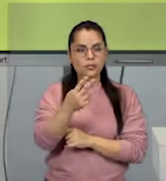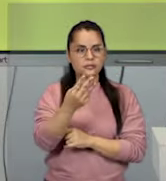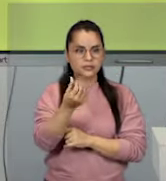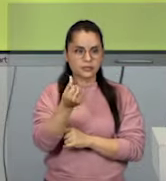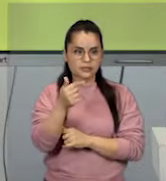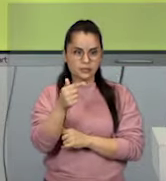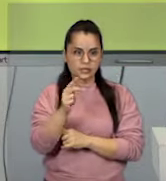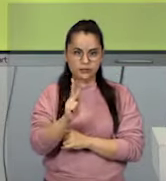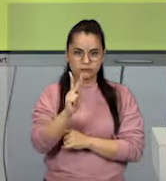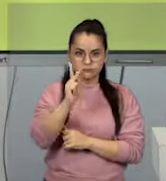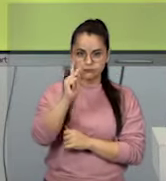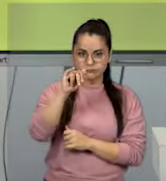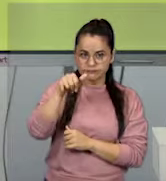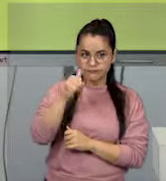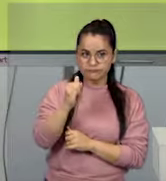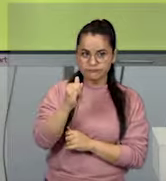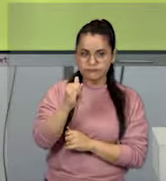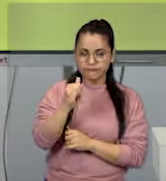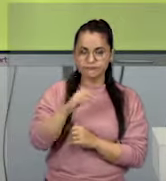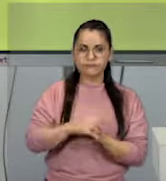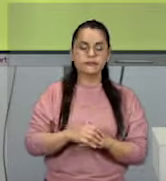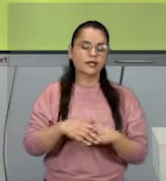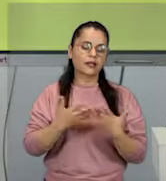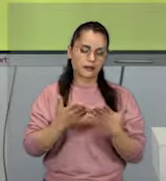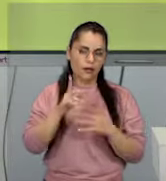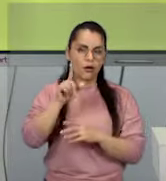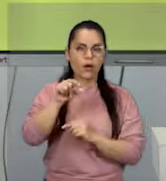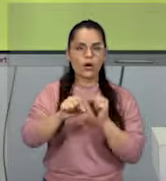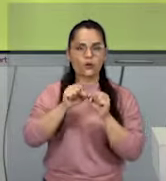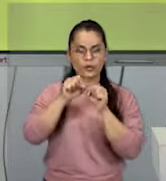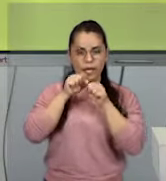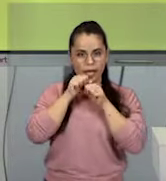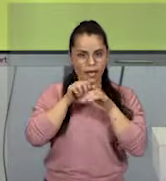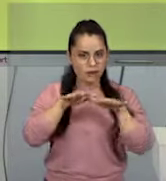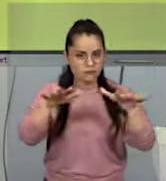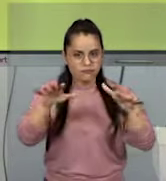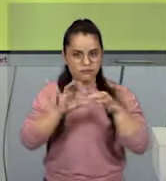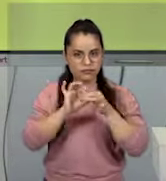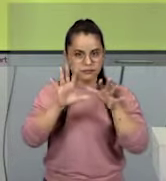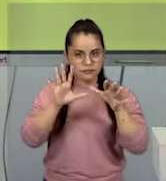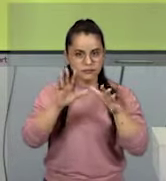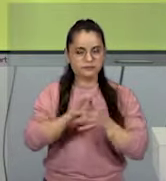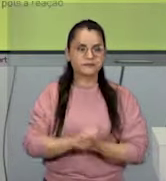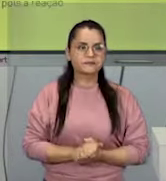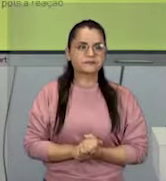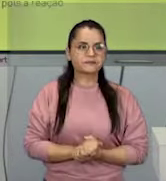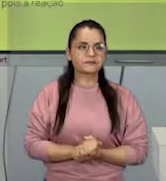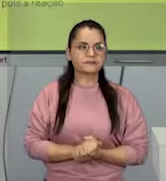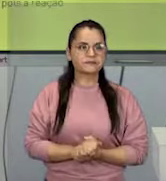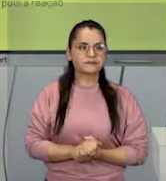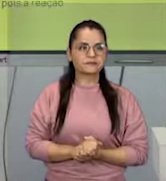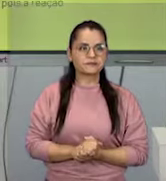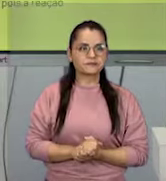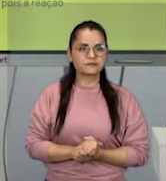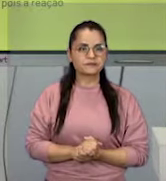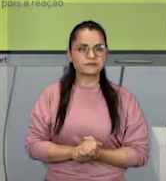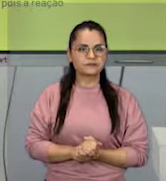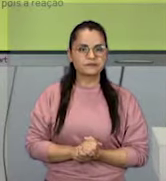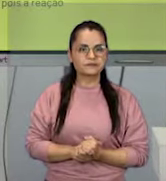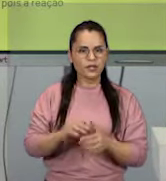quilojoules Ah tá então é essa a energia foi liberada processo exotérmico nós